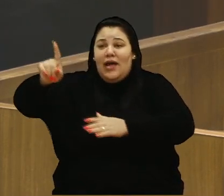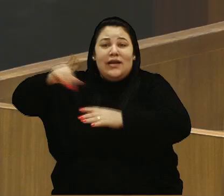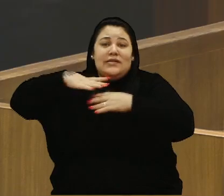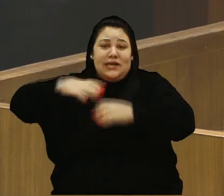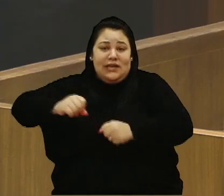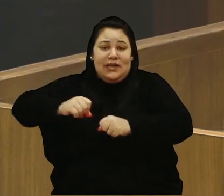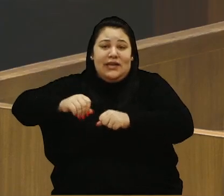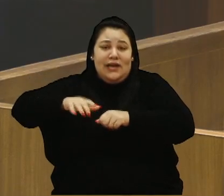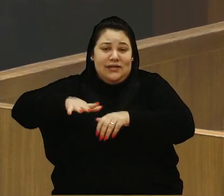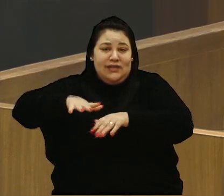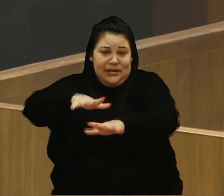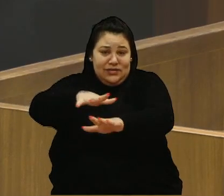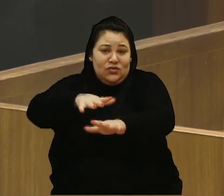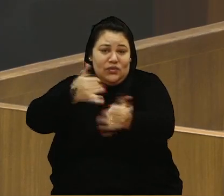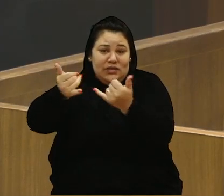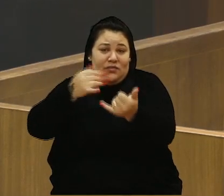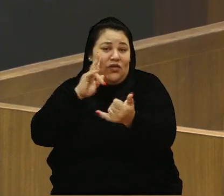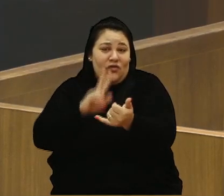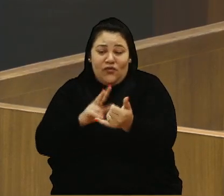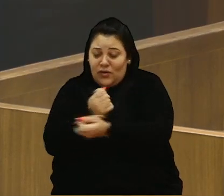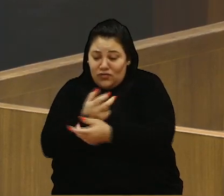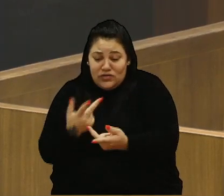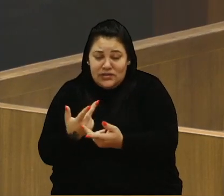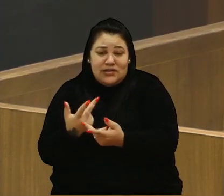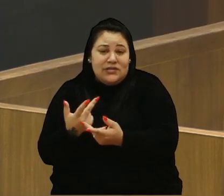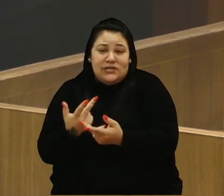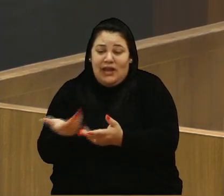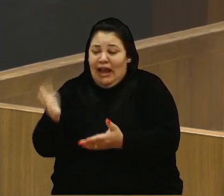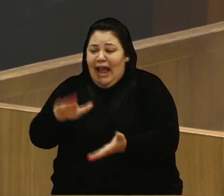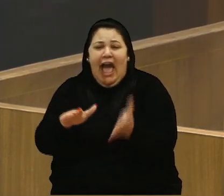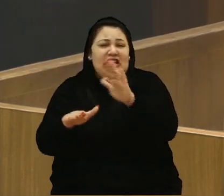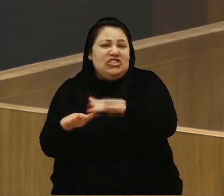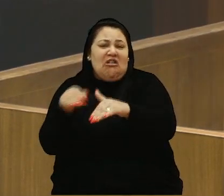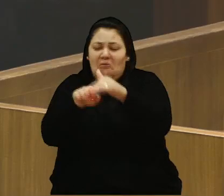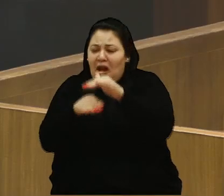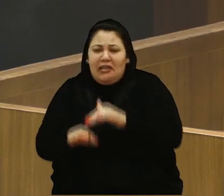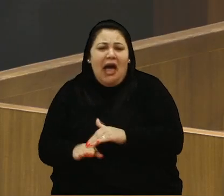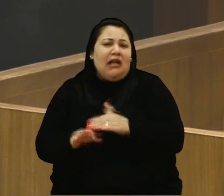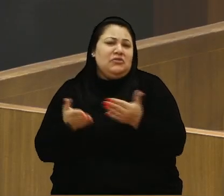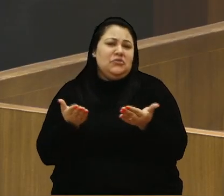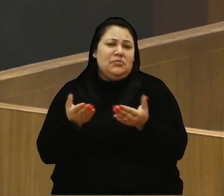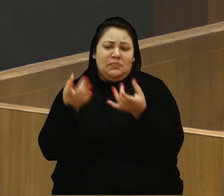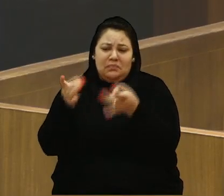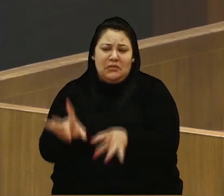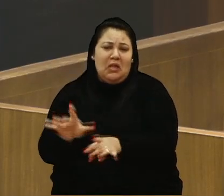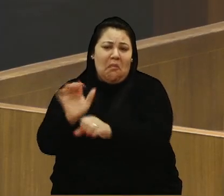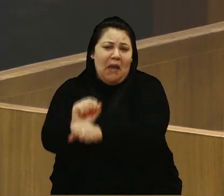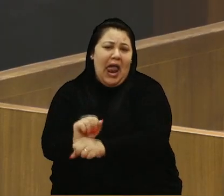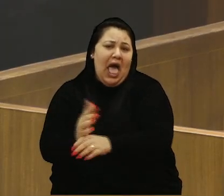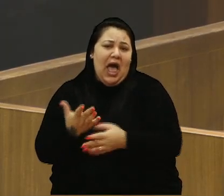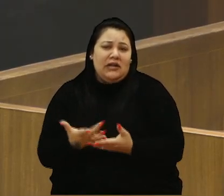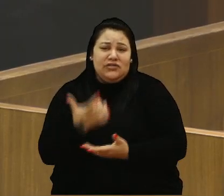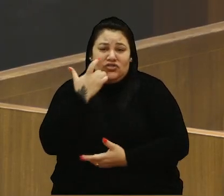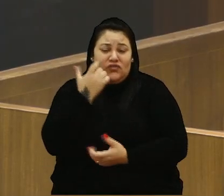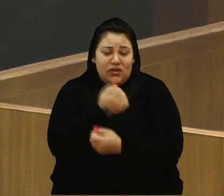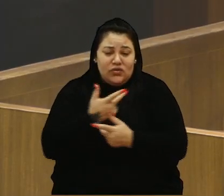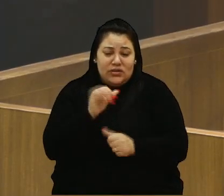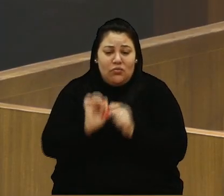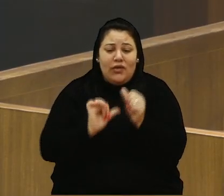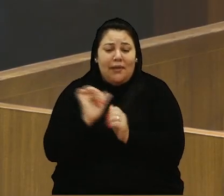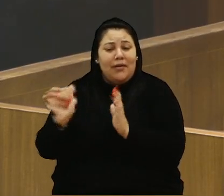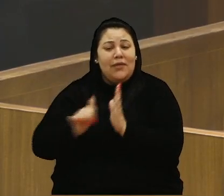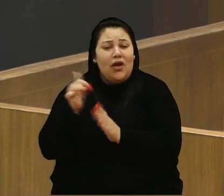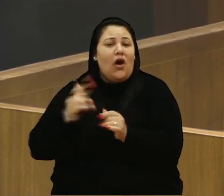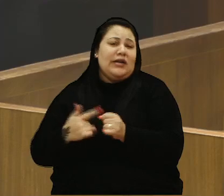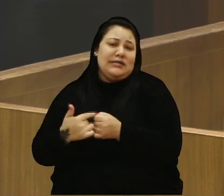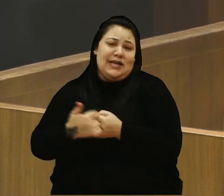vê para onde está indo e a gente espera que coloque em uma parte onde a gente consiga ver alguma coisa mudando para melhor na nossa cidade, né?